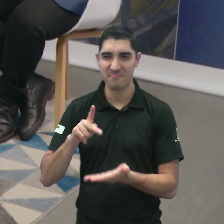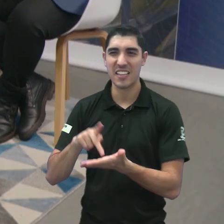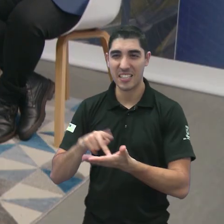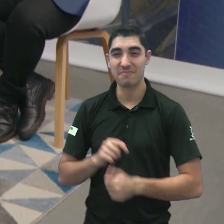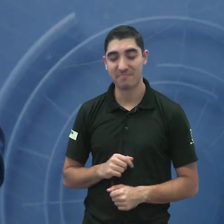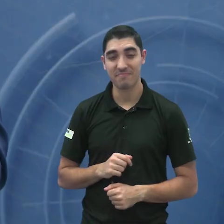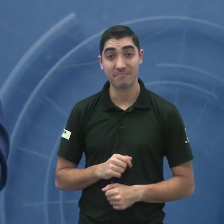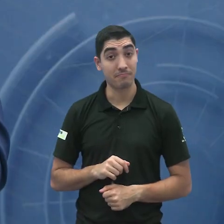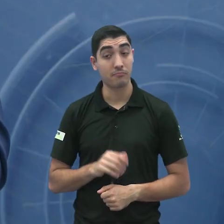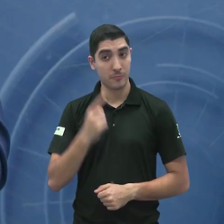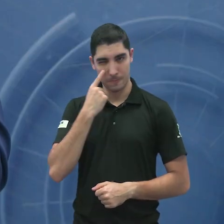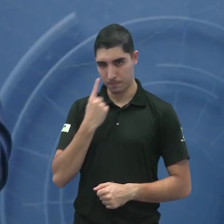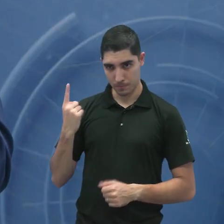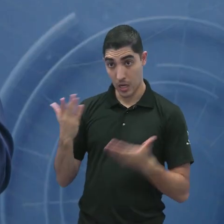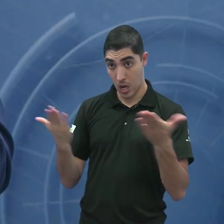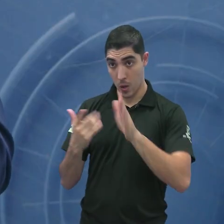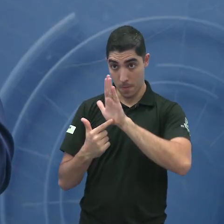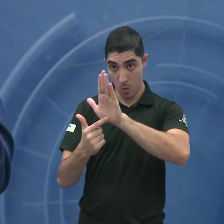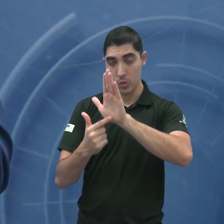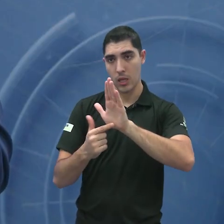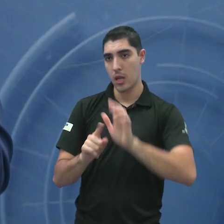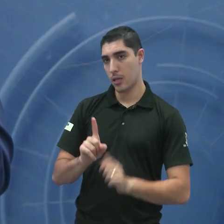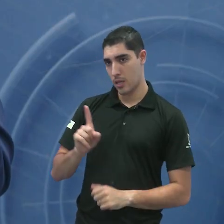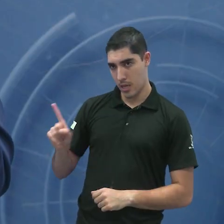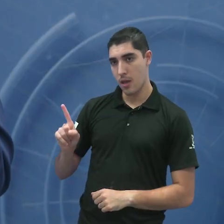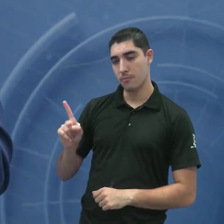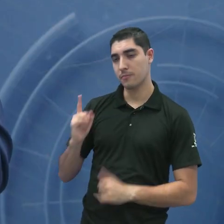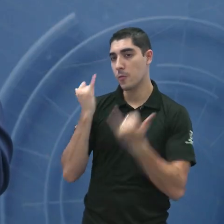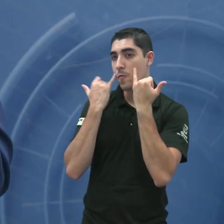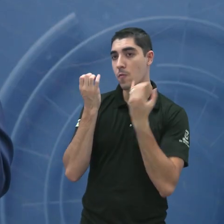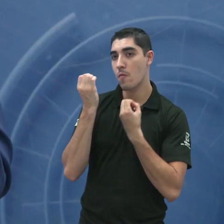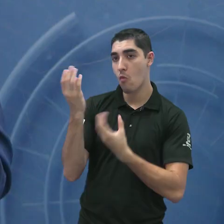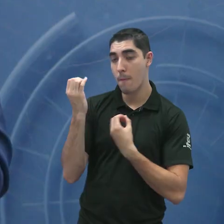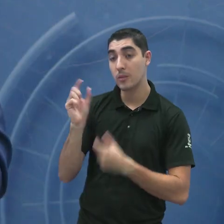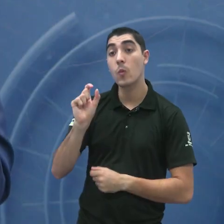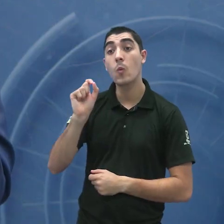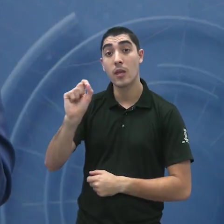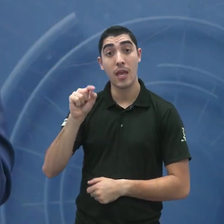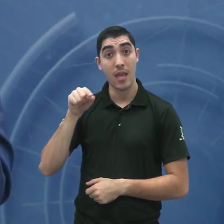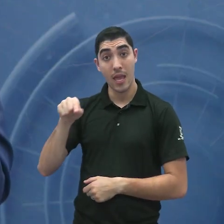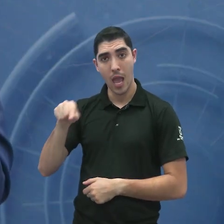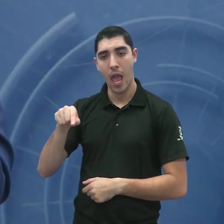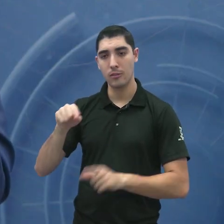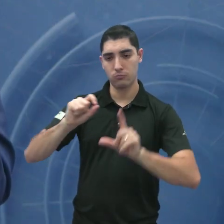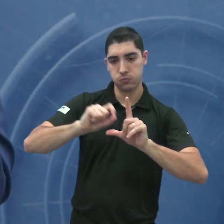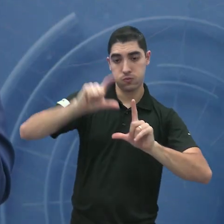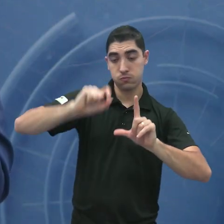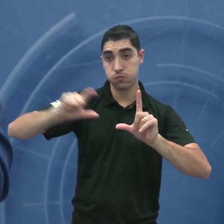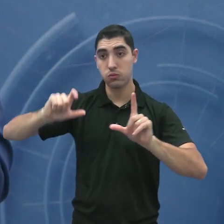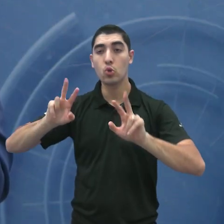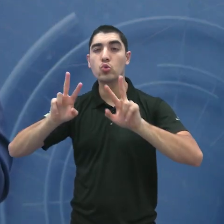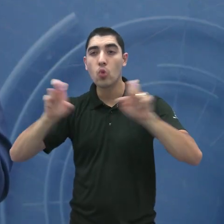gente. E olha só, esse gráfico que nós vamos mostrar agora aqui para vocês mostra a extensão dos sistemas de